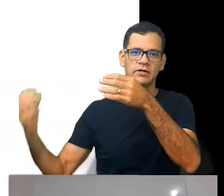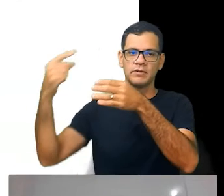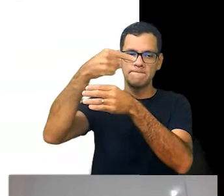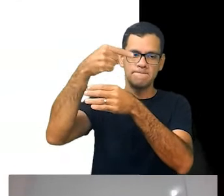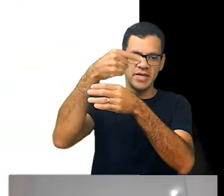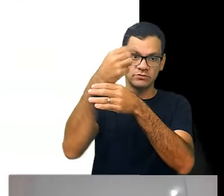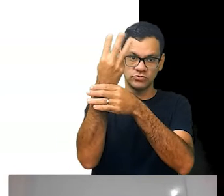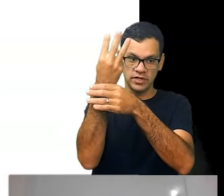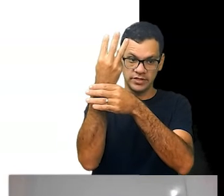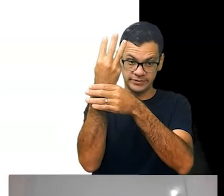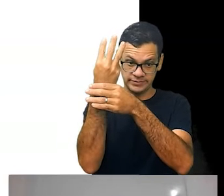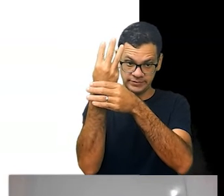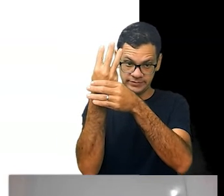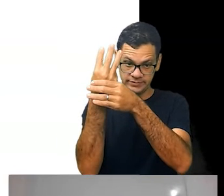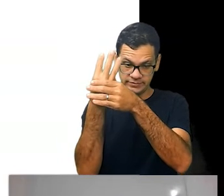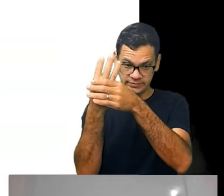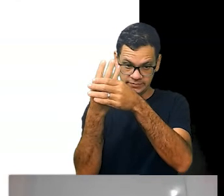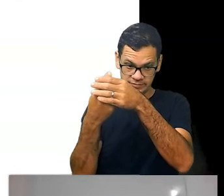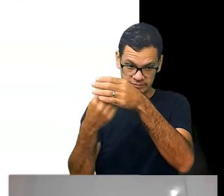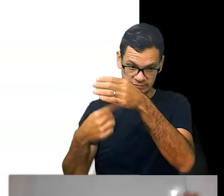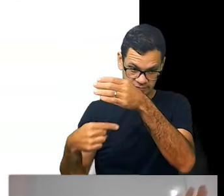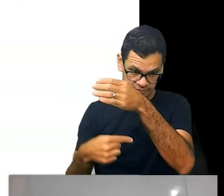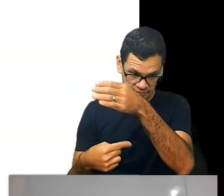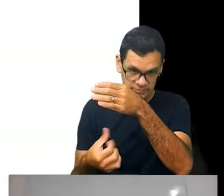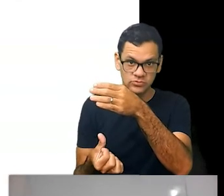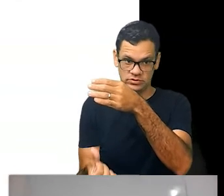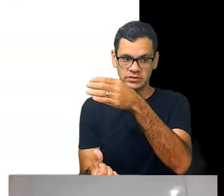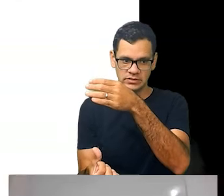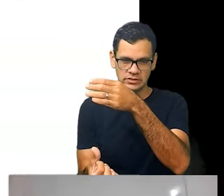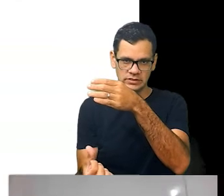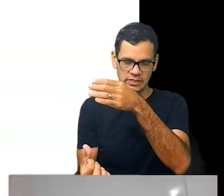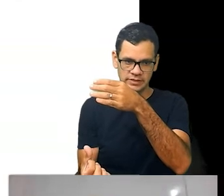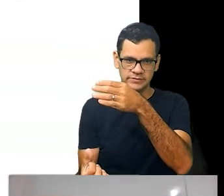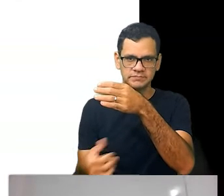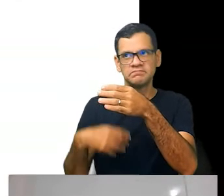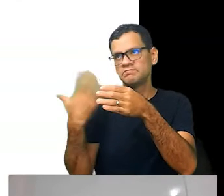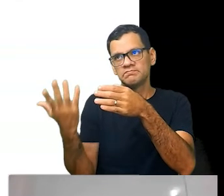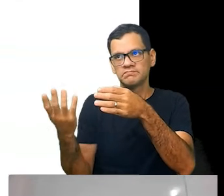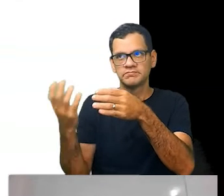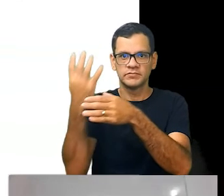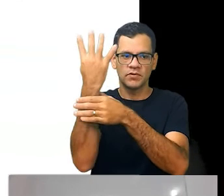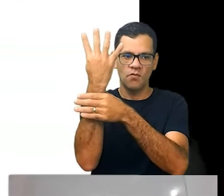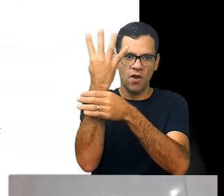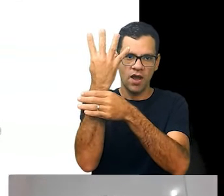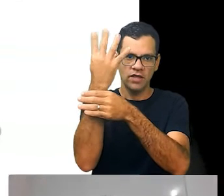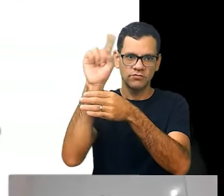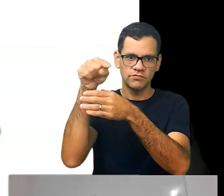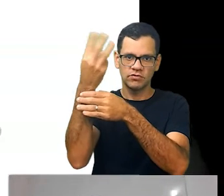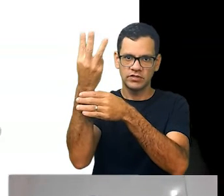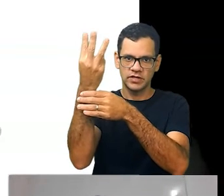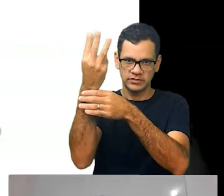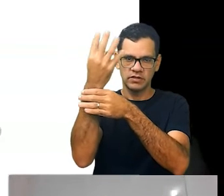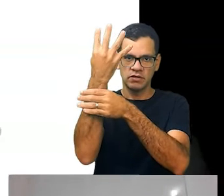4. Se entrar o número menos 3, vai entrar nessa máquina e vai transformá-lo no dobro. Vai ficar